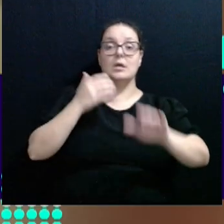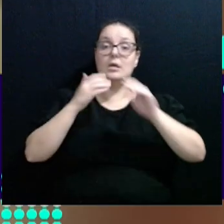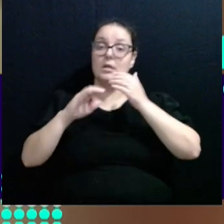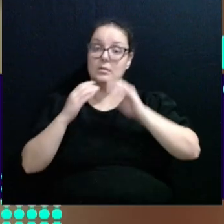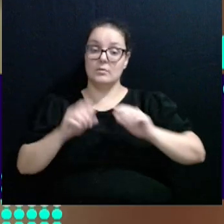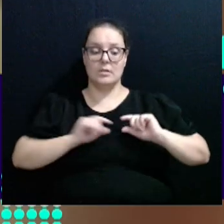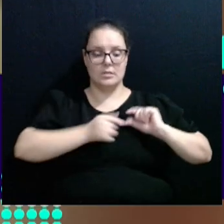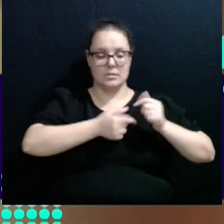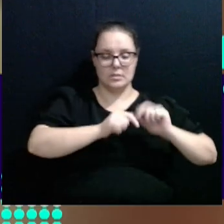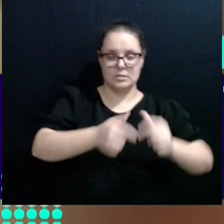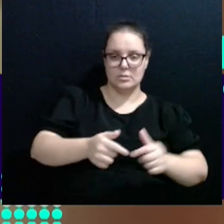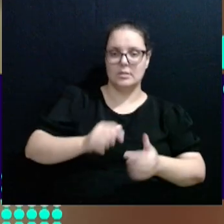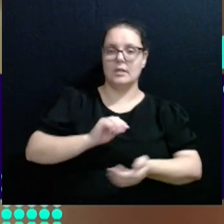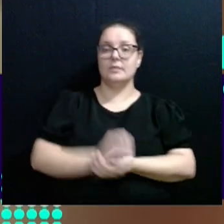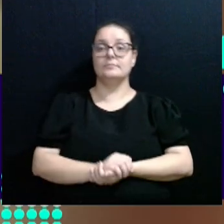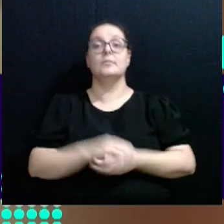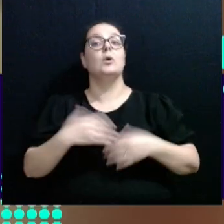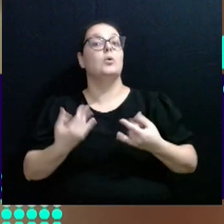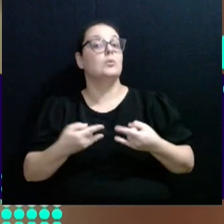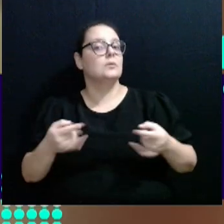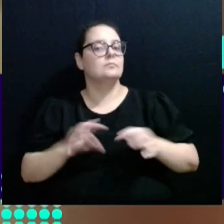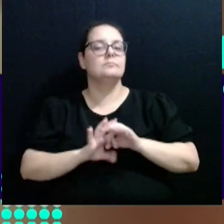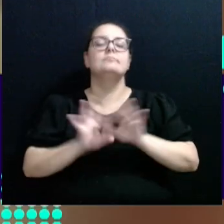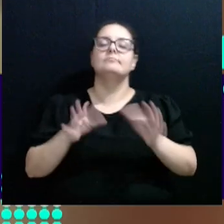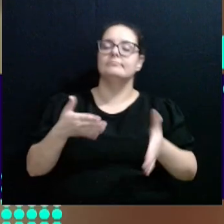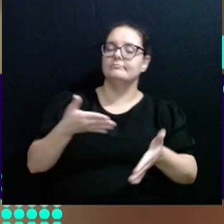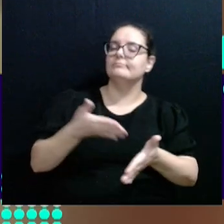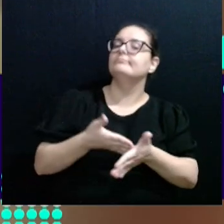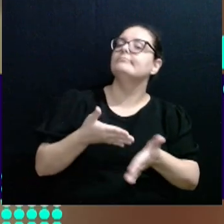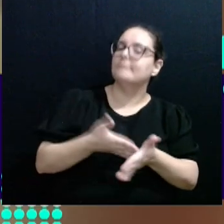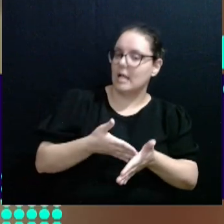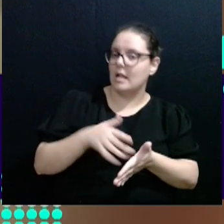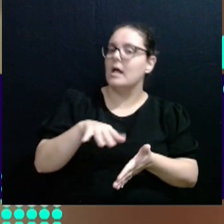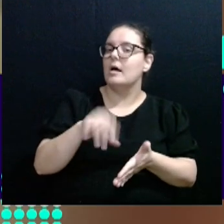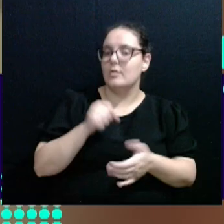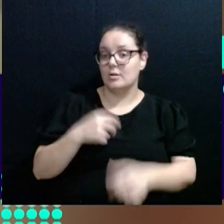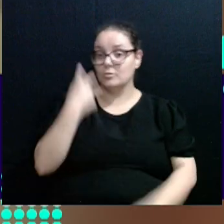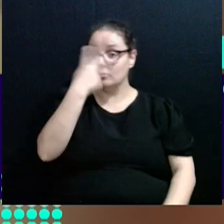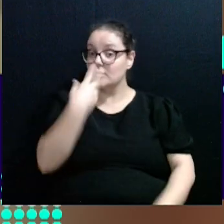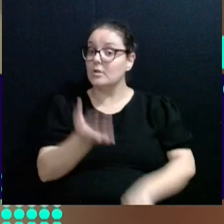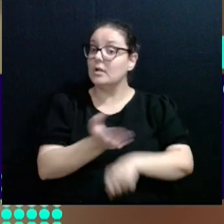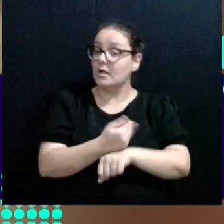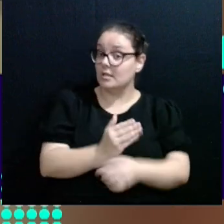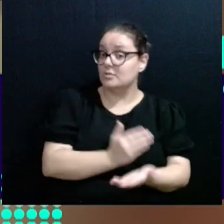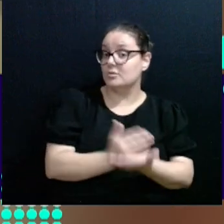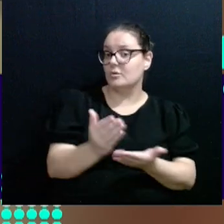Os ingressos são limitados e retirados 2 horas antes do início da atividade.